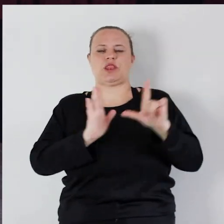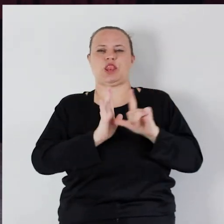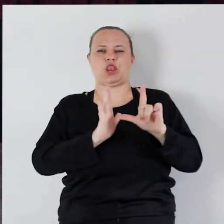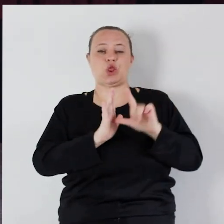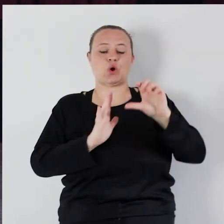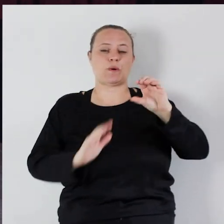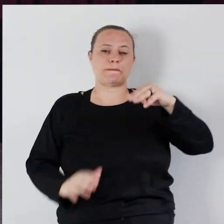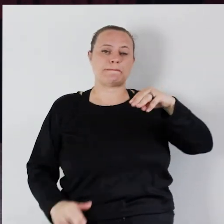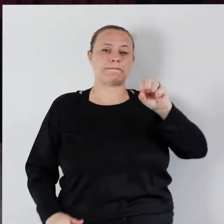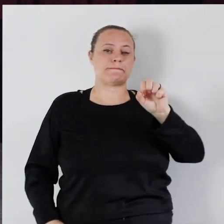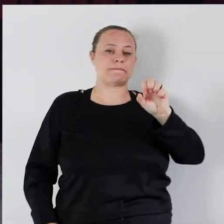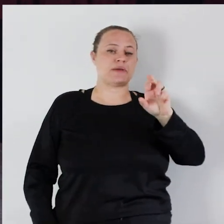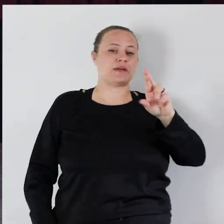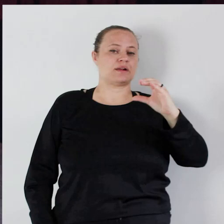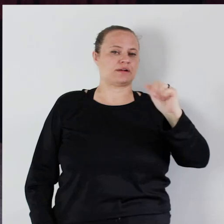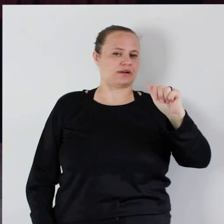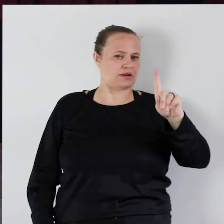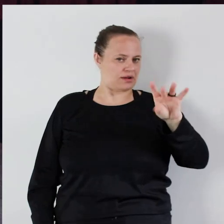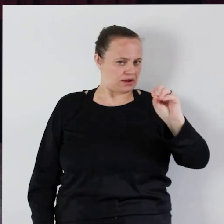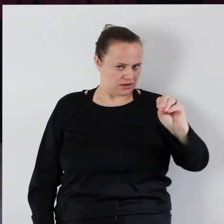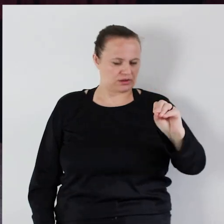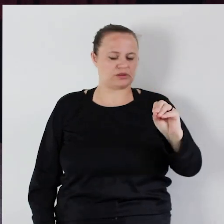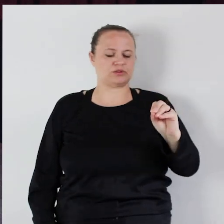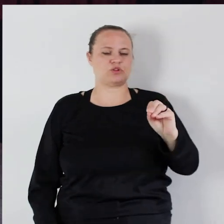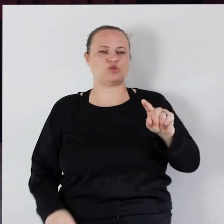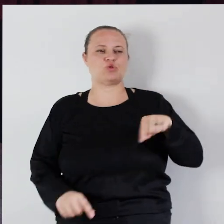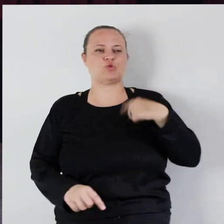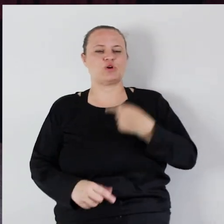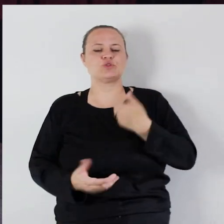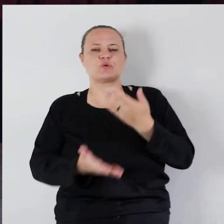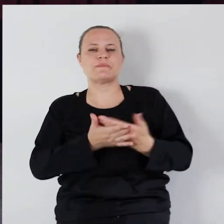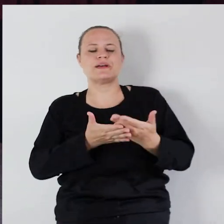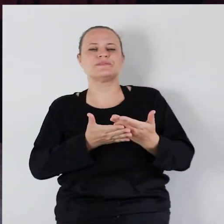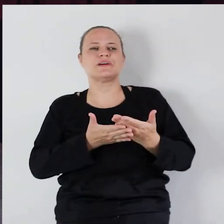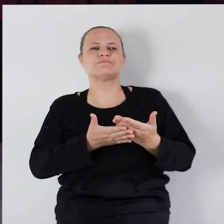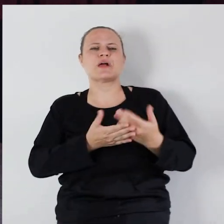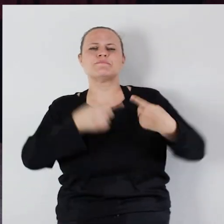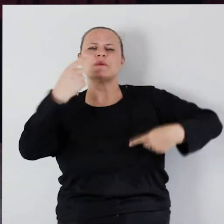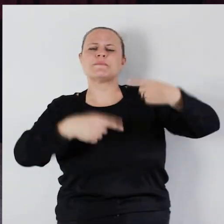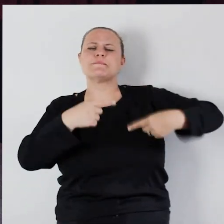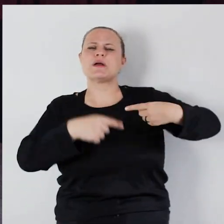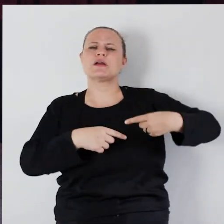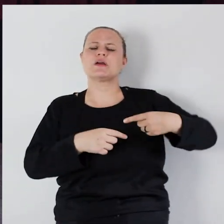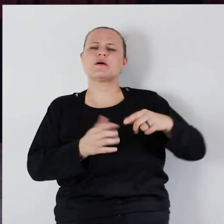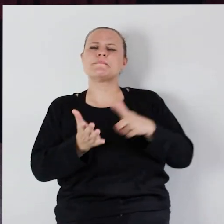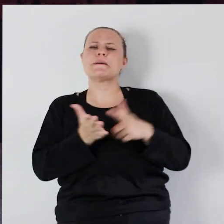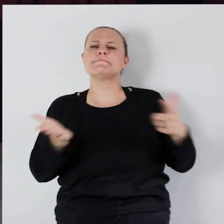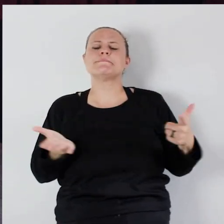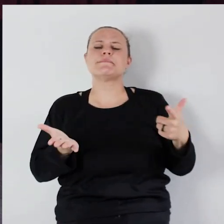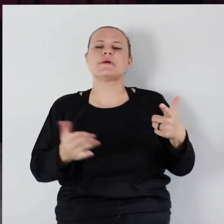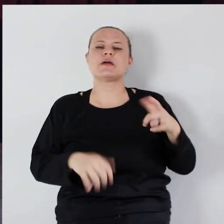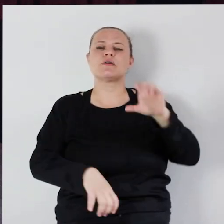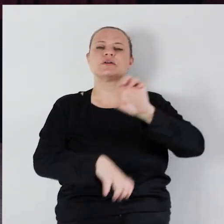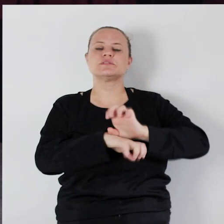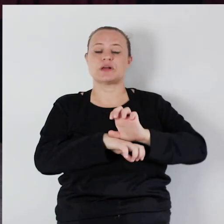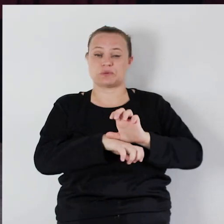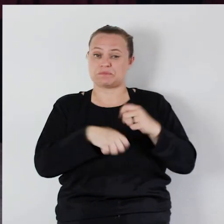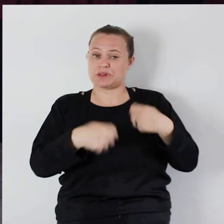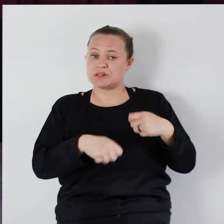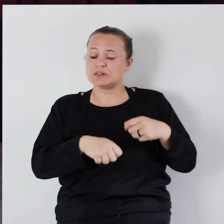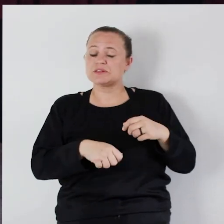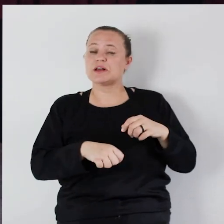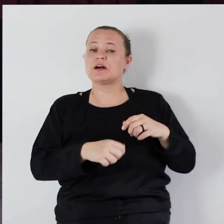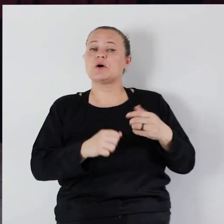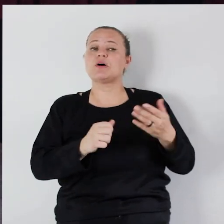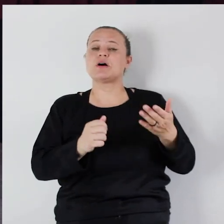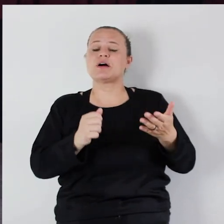ao mercado, qualquer atividade que o mercado não valorize, ela já começa a ter problemas, certo? É a primeira questão. E aí, para